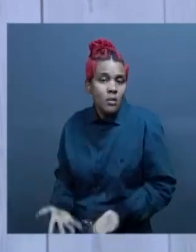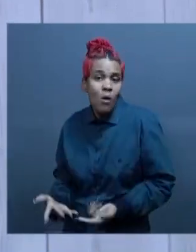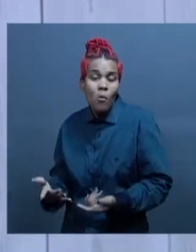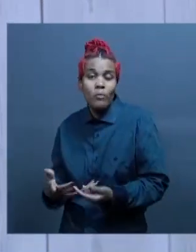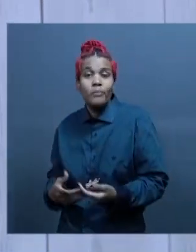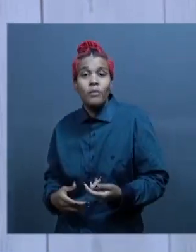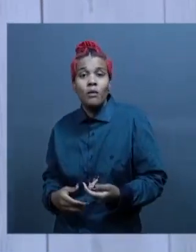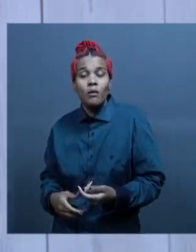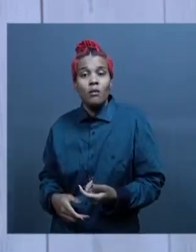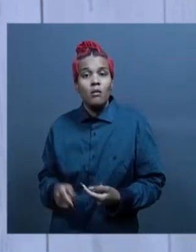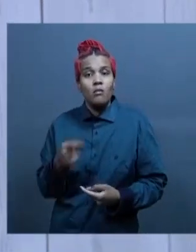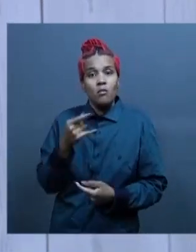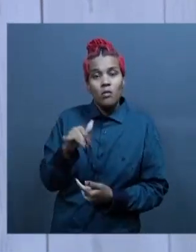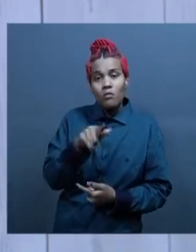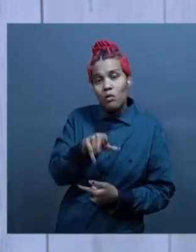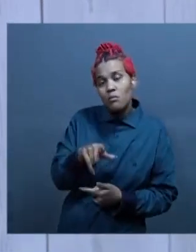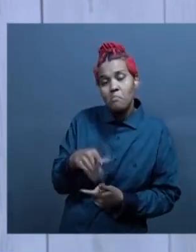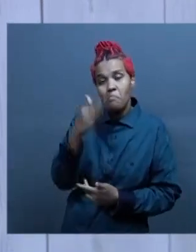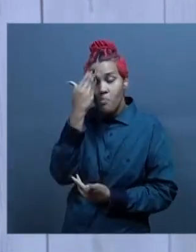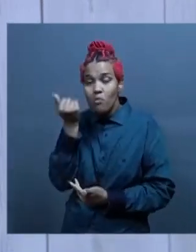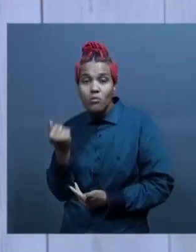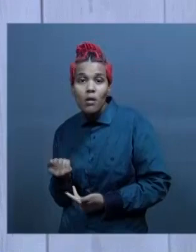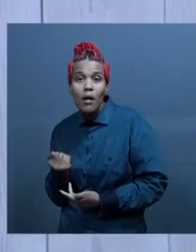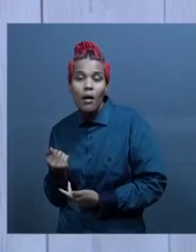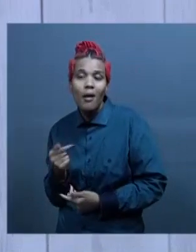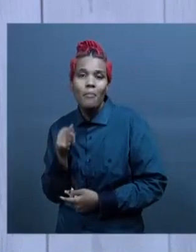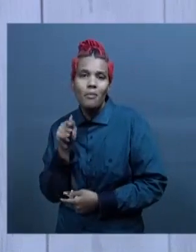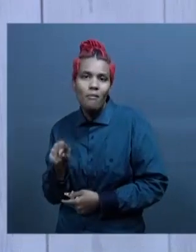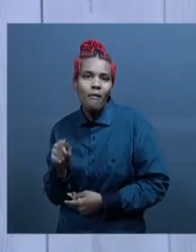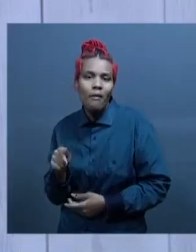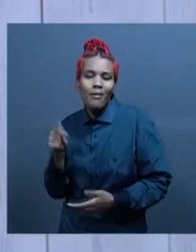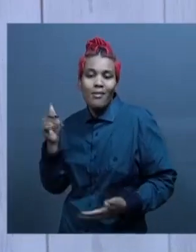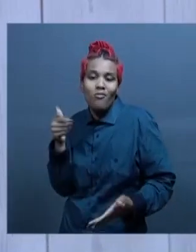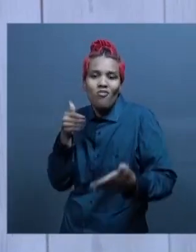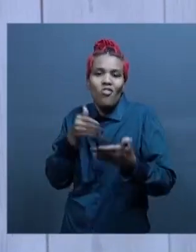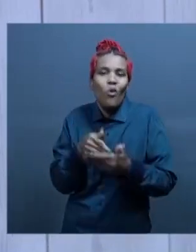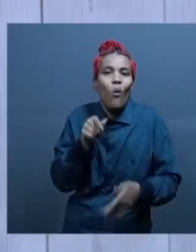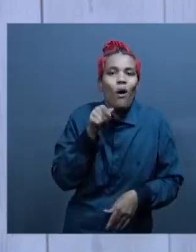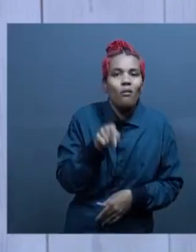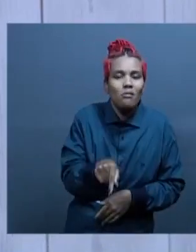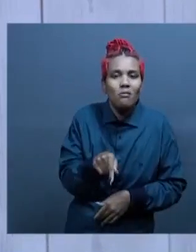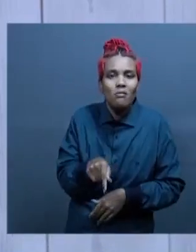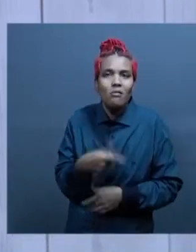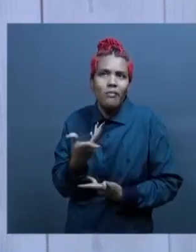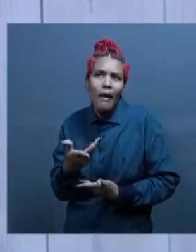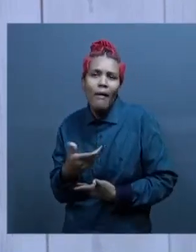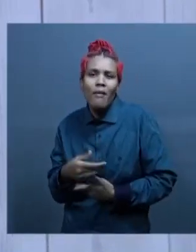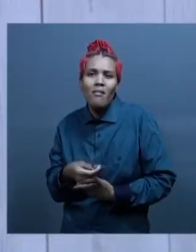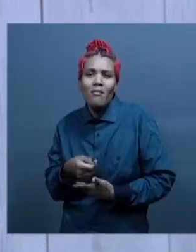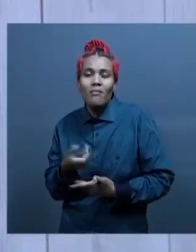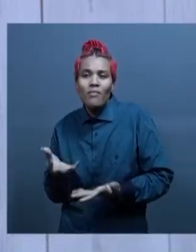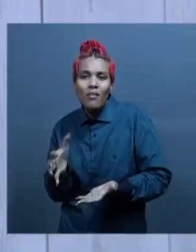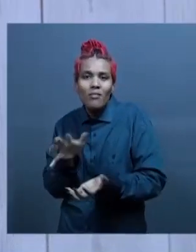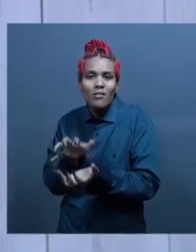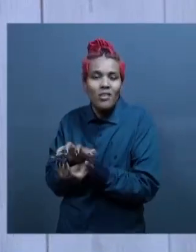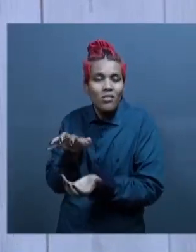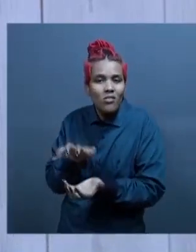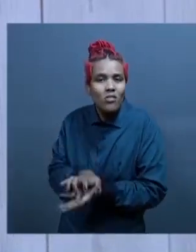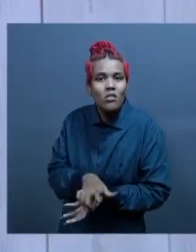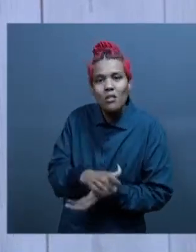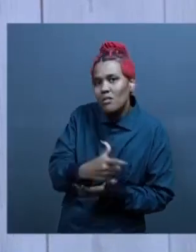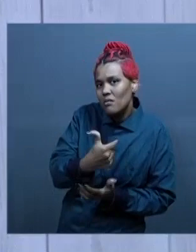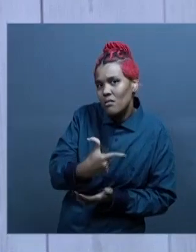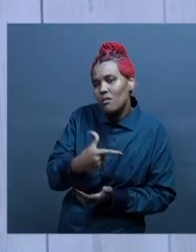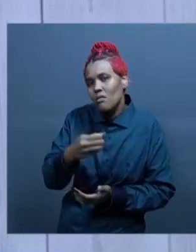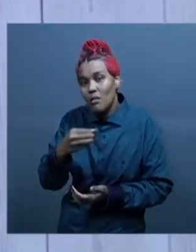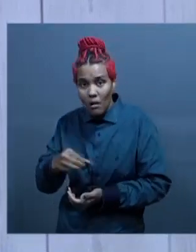sabe o que é doloroso é capaz ele está na senhora linhas de 70 anos e mais mostrando para o público né